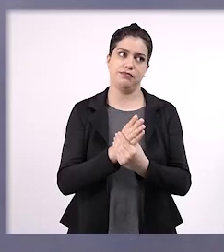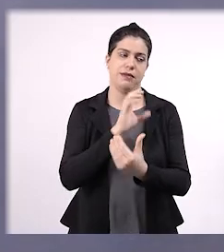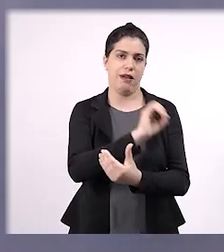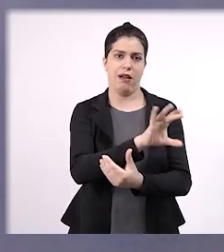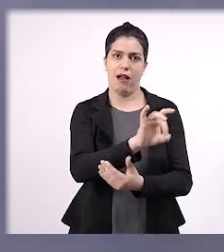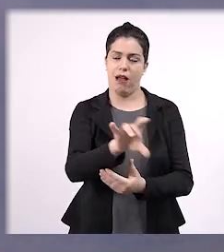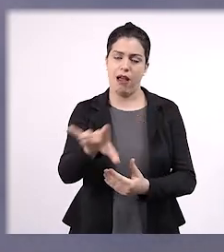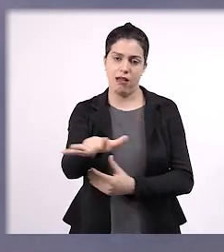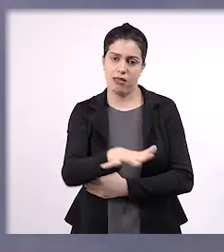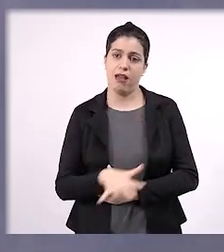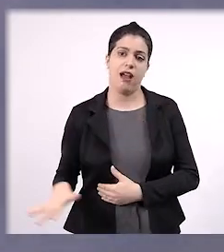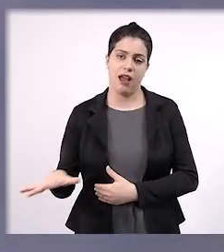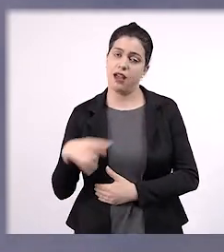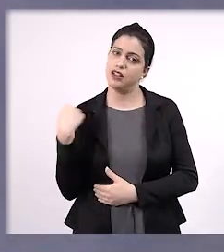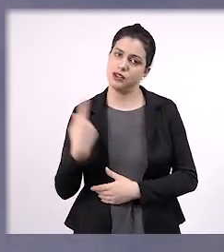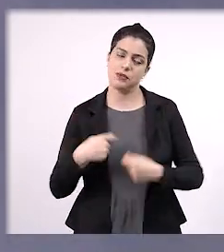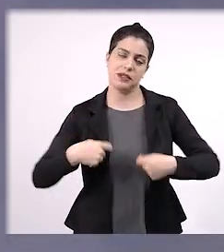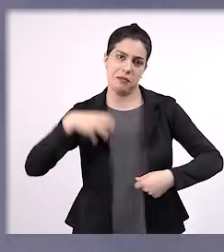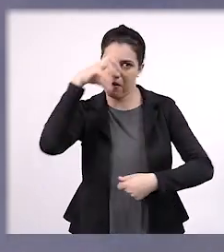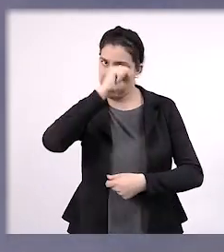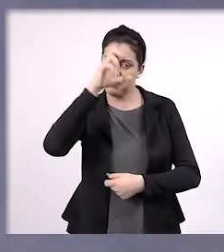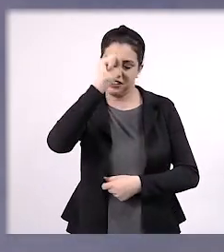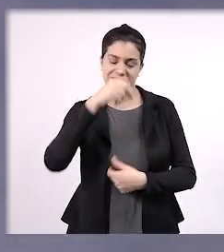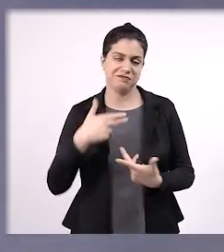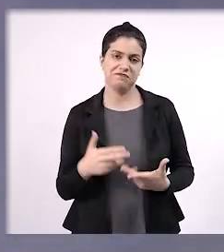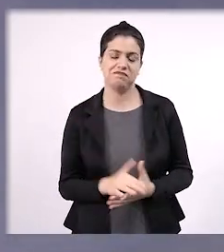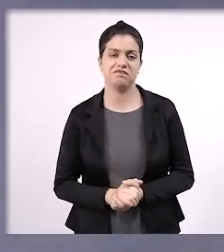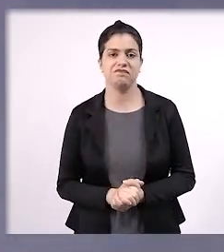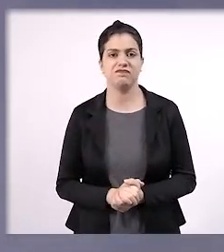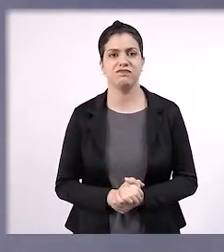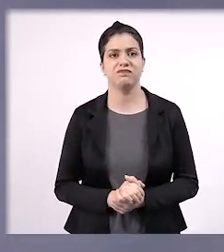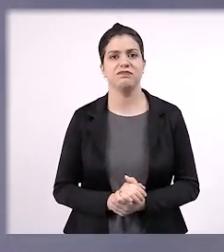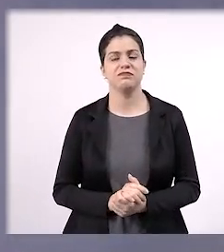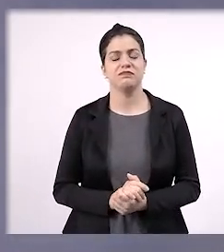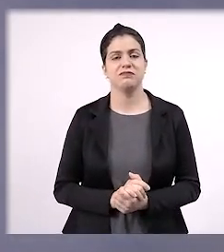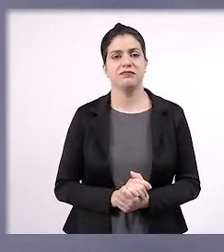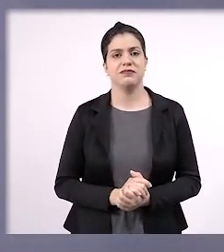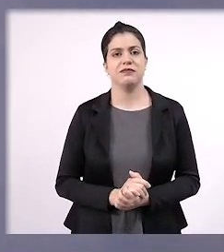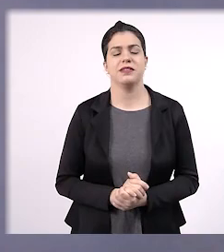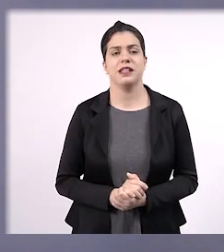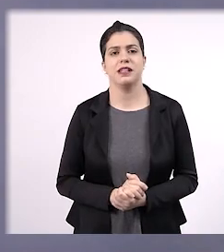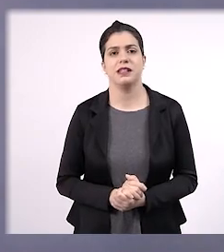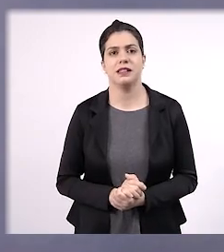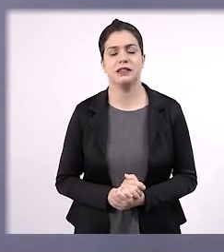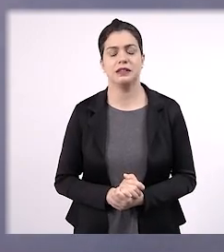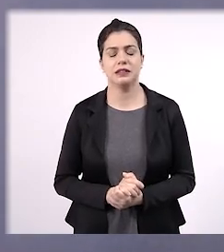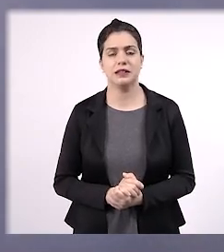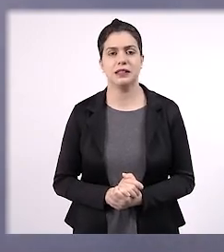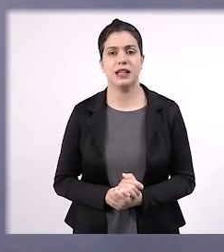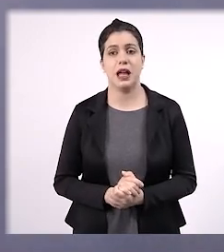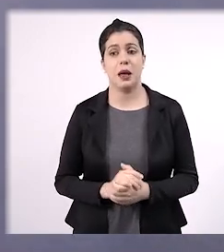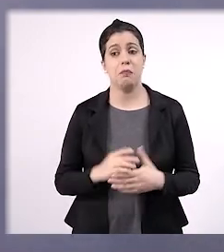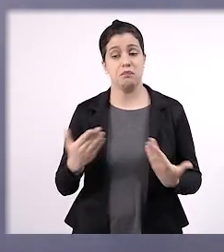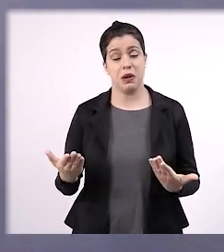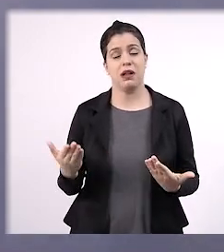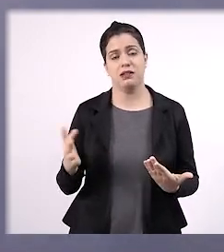tem jurisprudência para todos os lados, realmente, e a gente tem que lidar com isso e tem que aprender com elas,